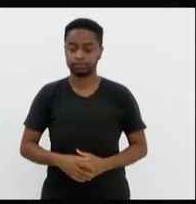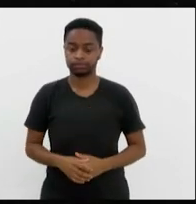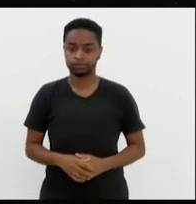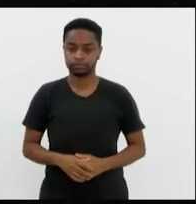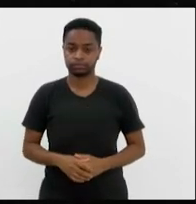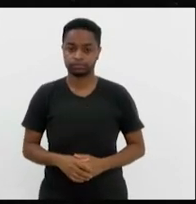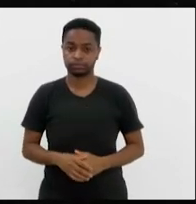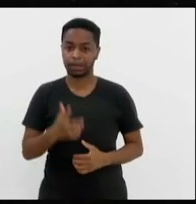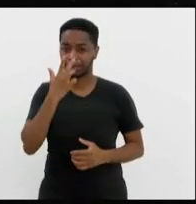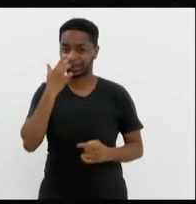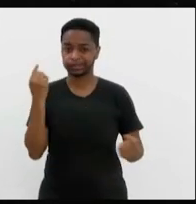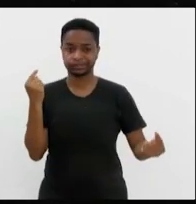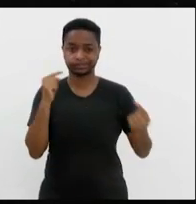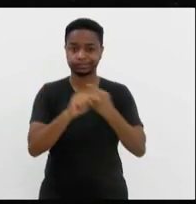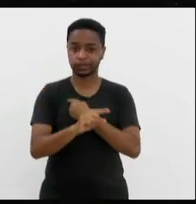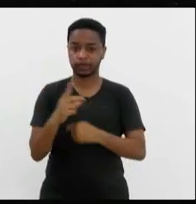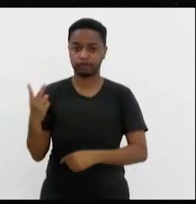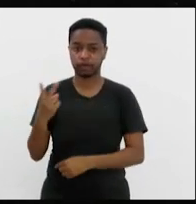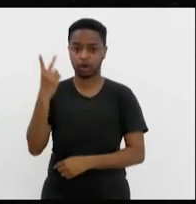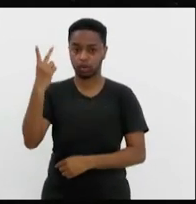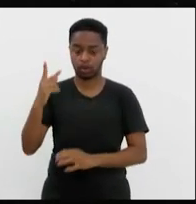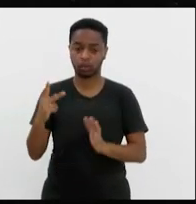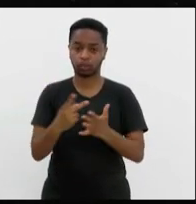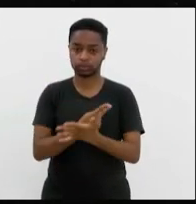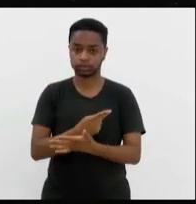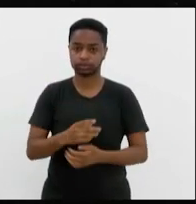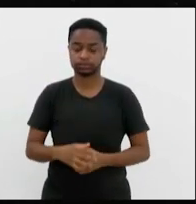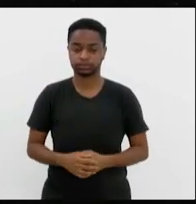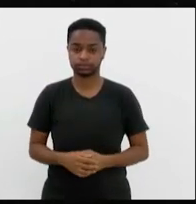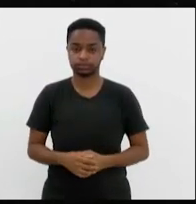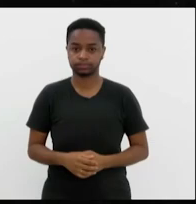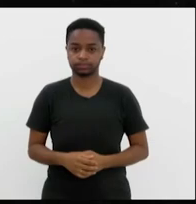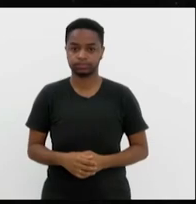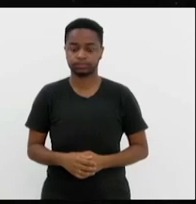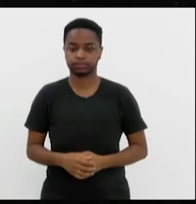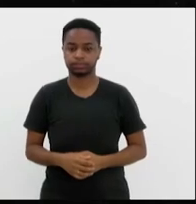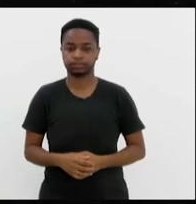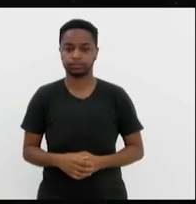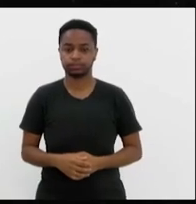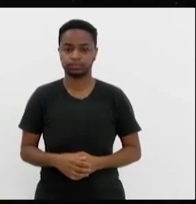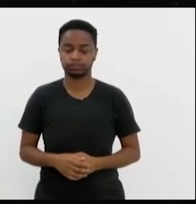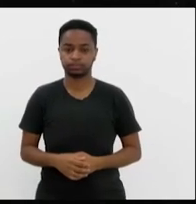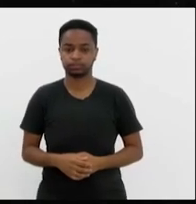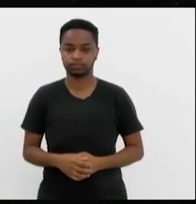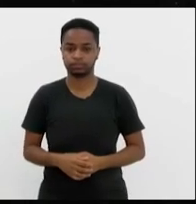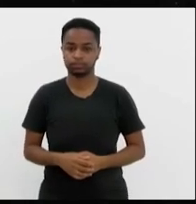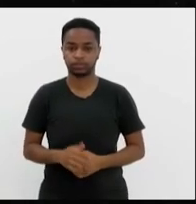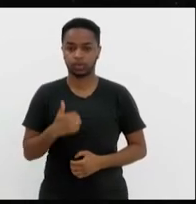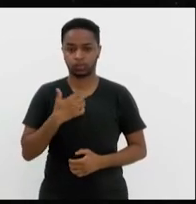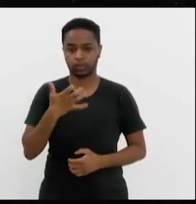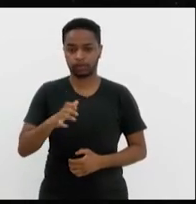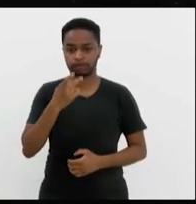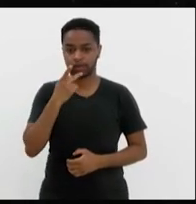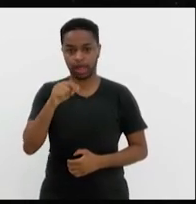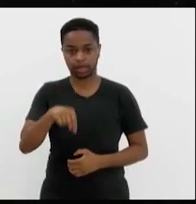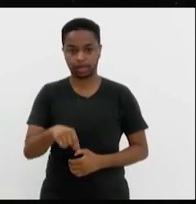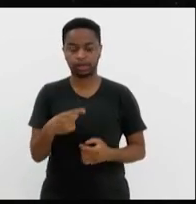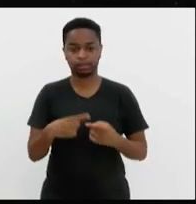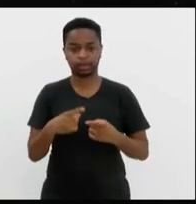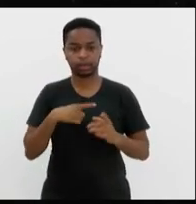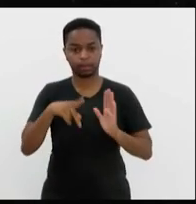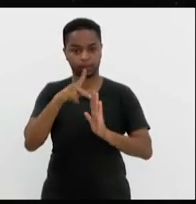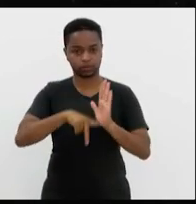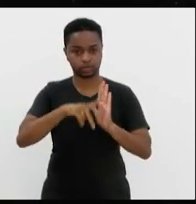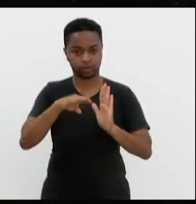São inversões de valores que vêm acontecendo. E aí eu quero, não quis nem falar aqui quando tinha um projeto aqui que estava em